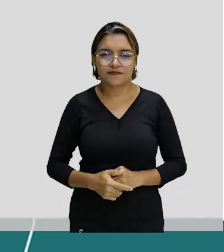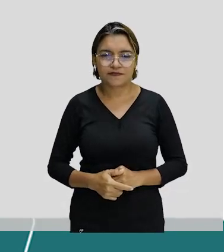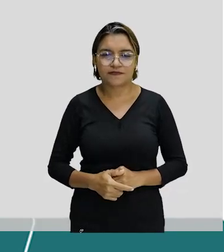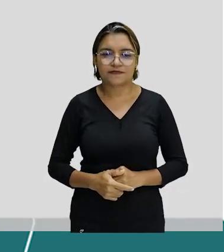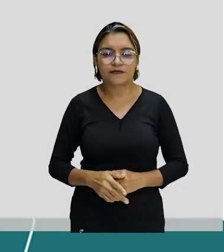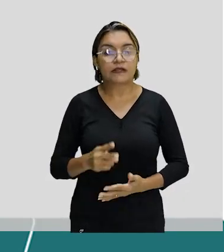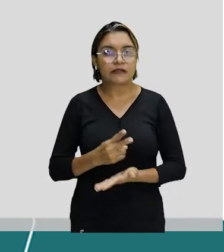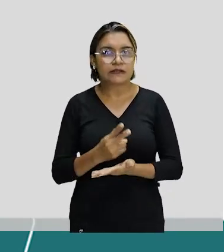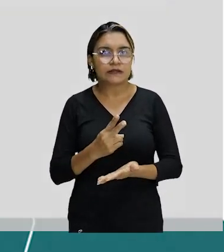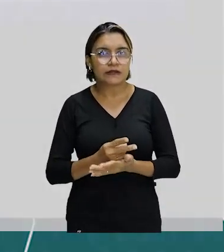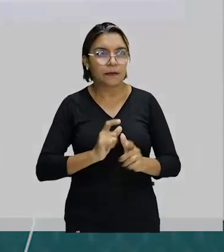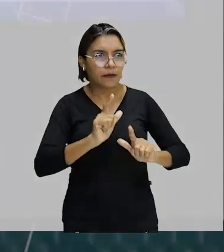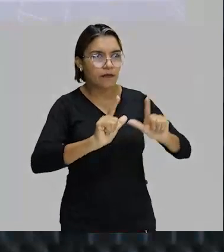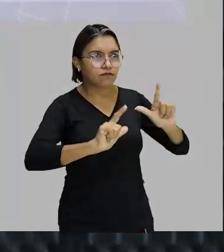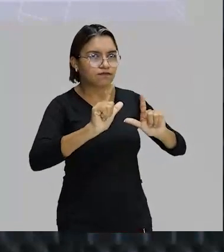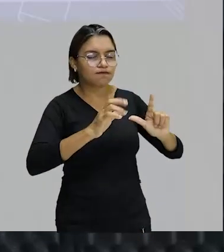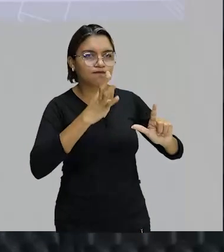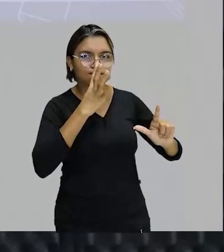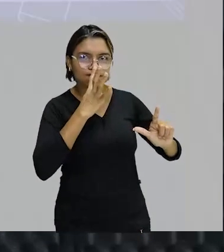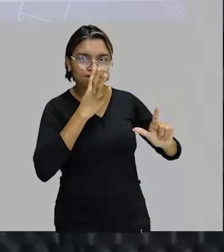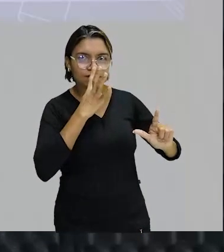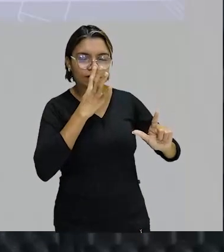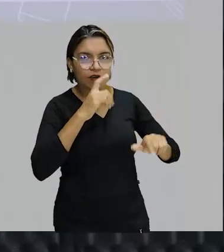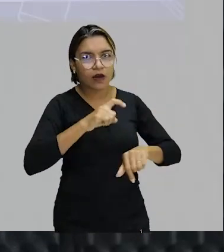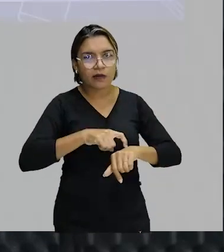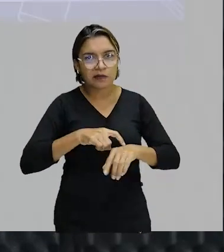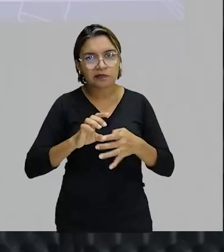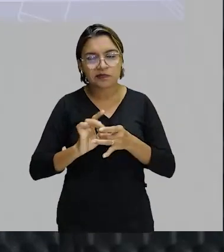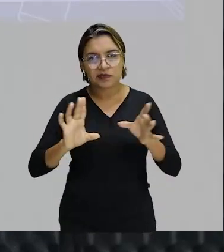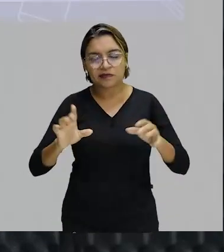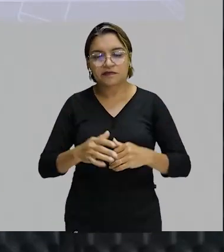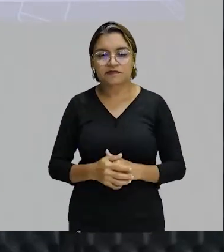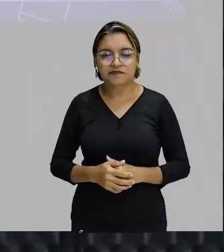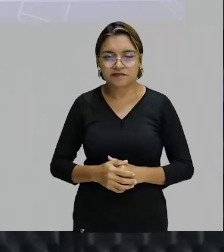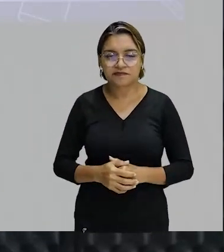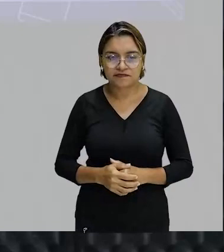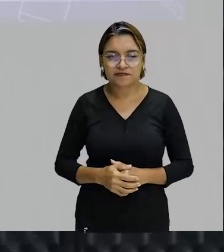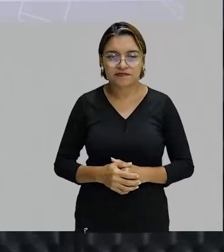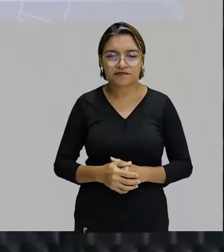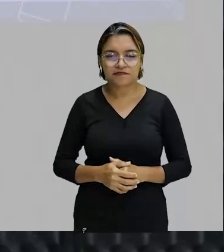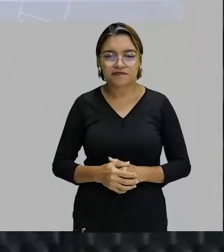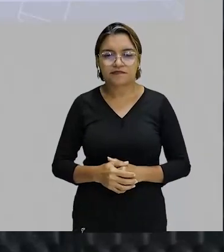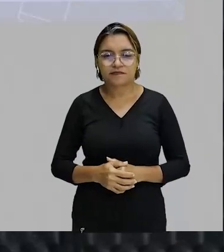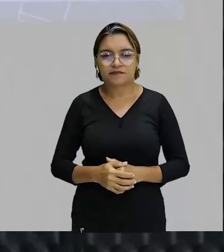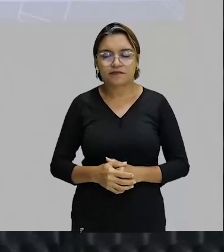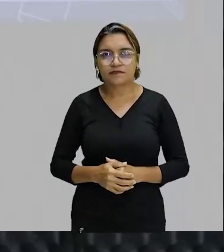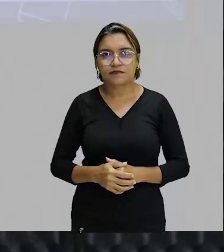sempre assisto TV no meu tempo livre. Ele, às vezes, trabalha nos fins de semana.